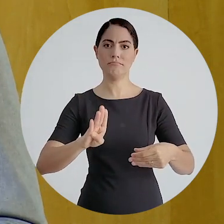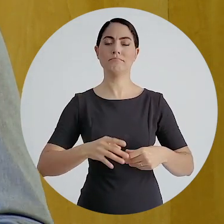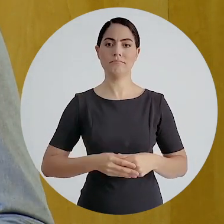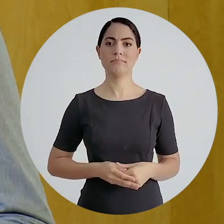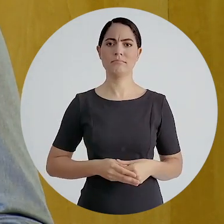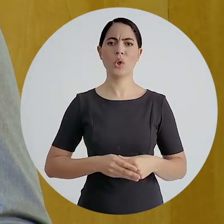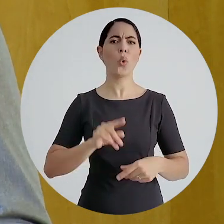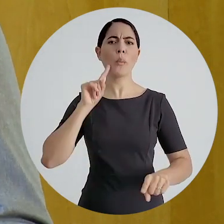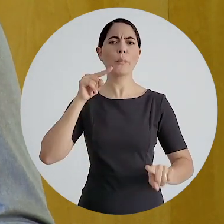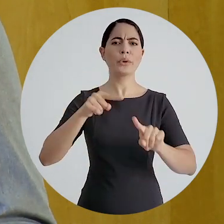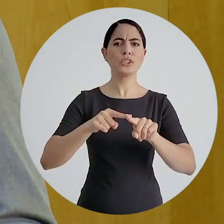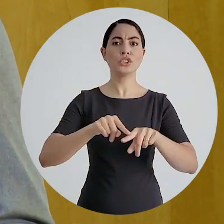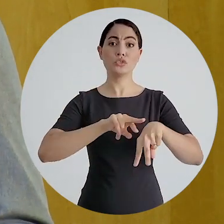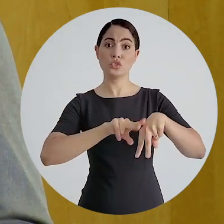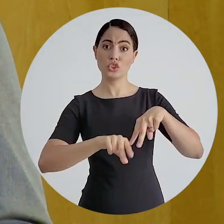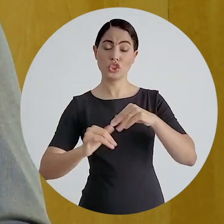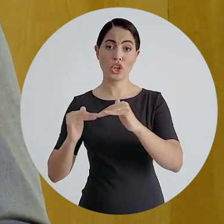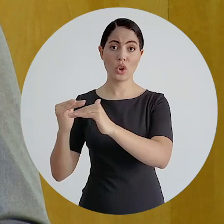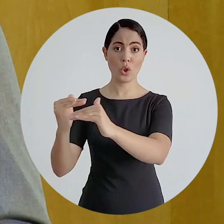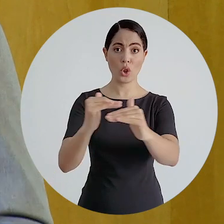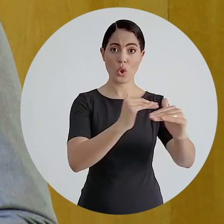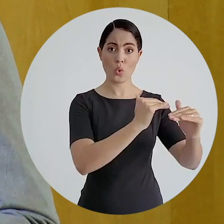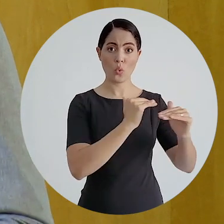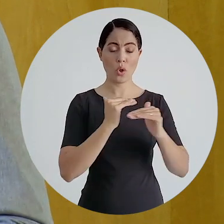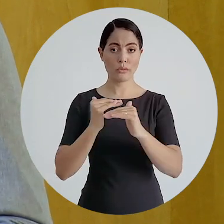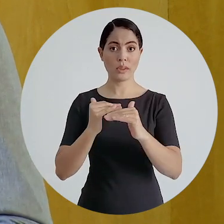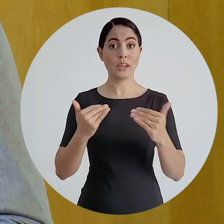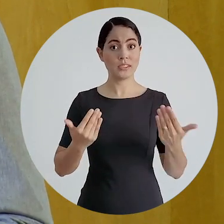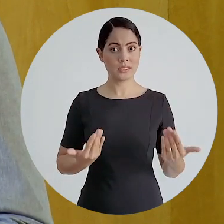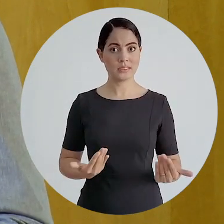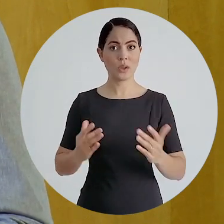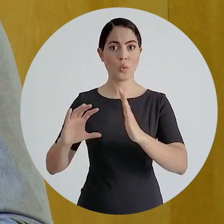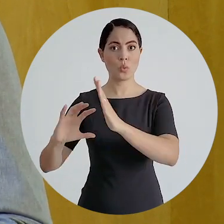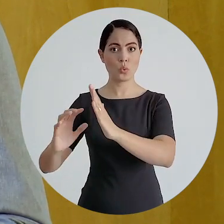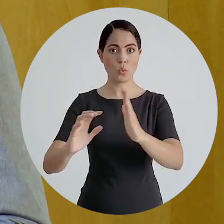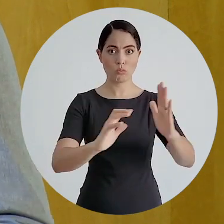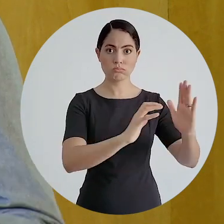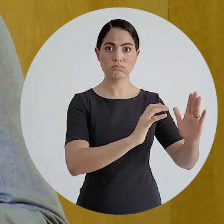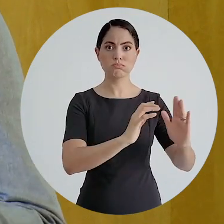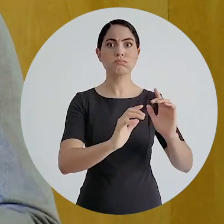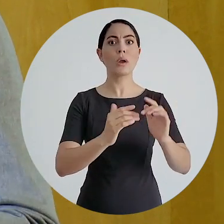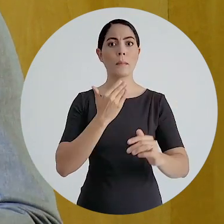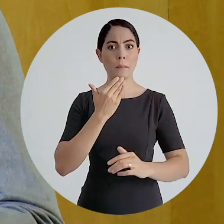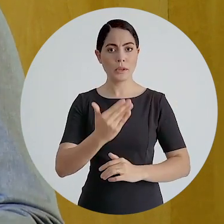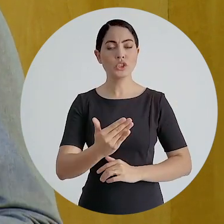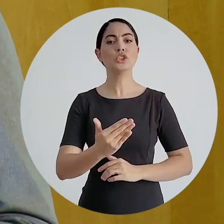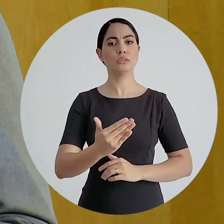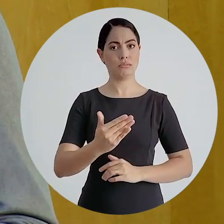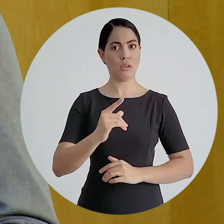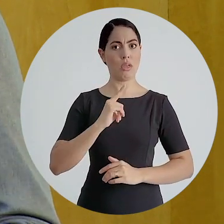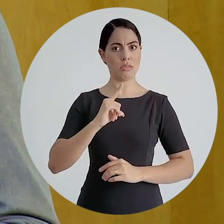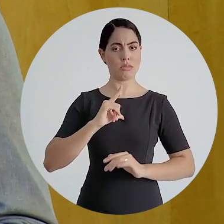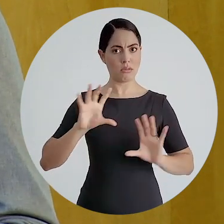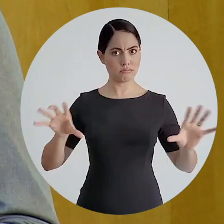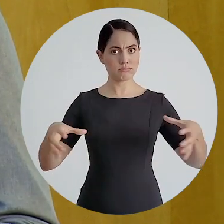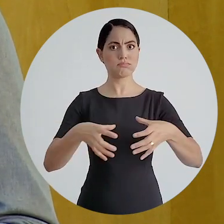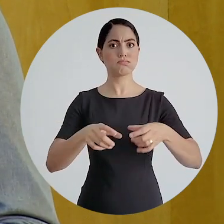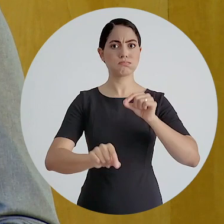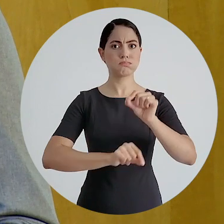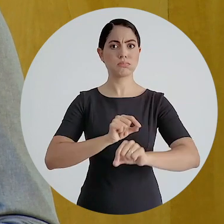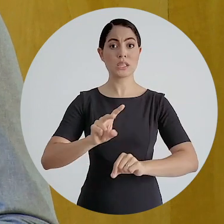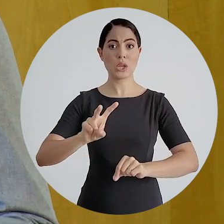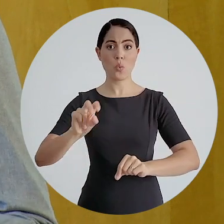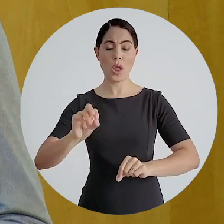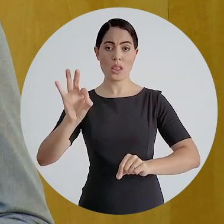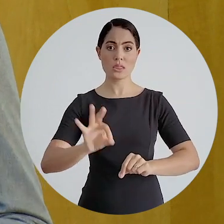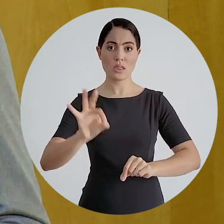a paridade de gênero. A proposição estabelece que as chapas, para obterem registro, deverão atender ao